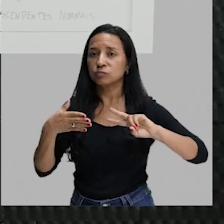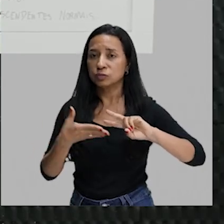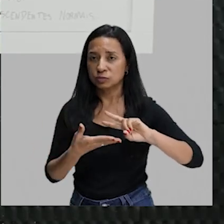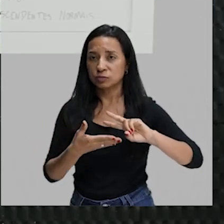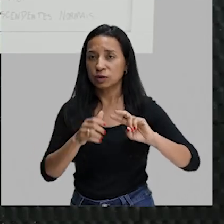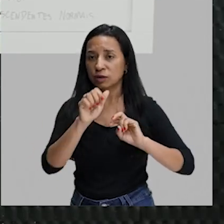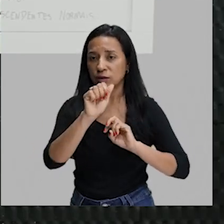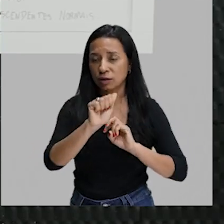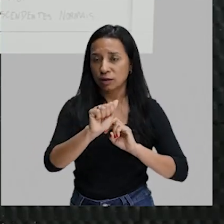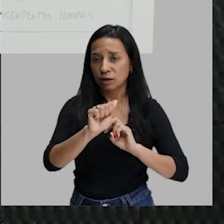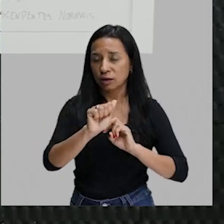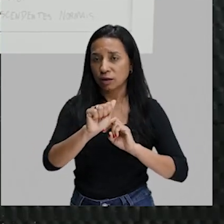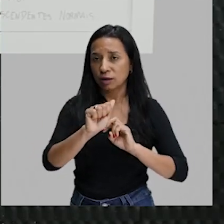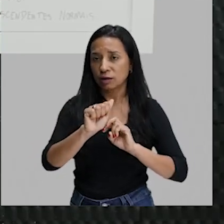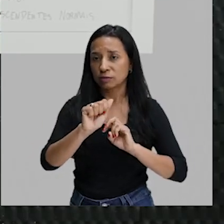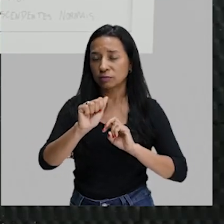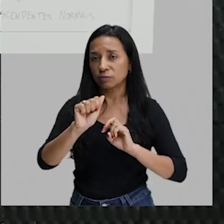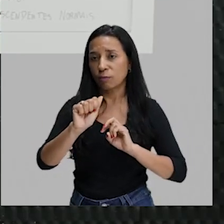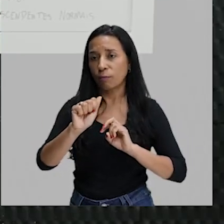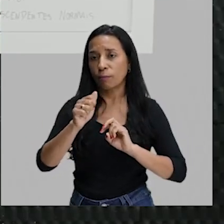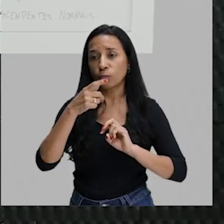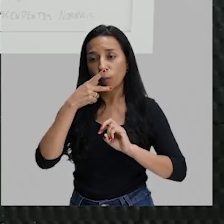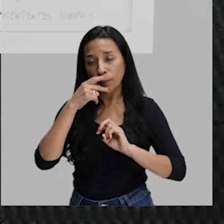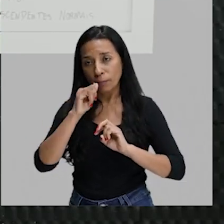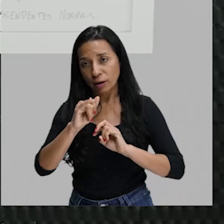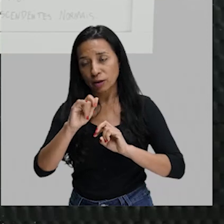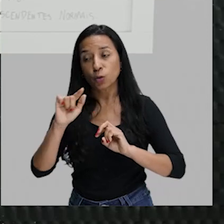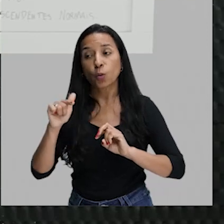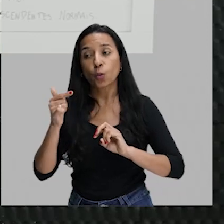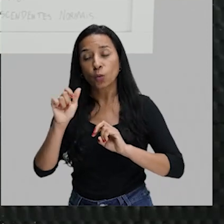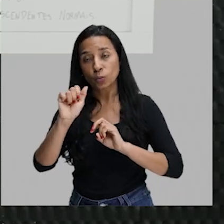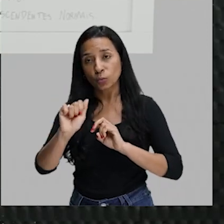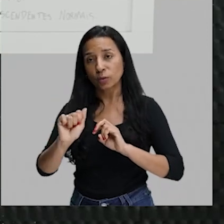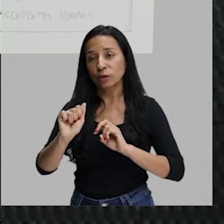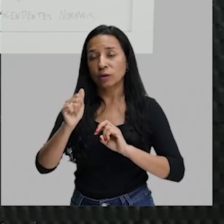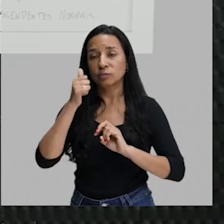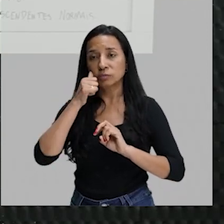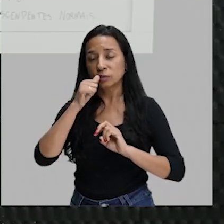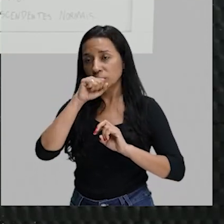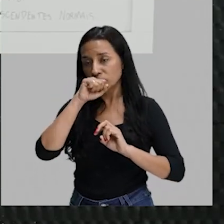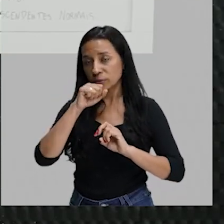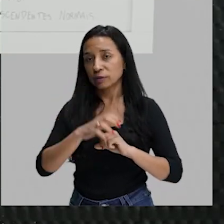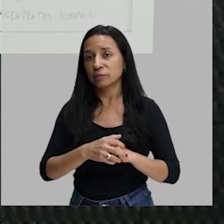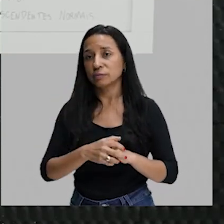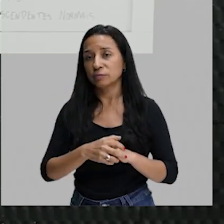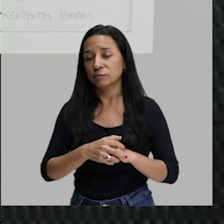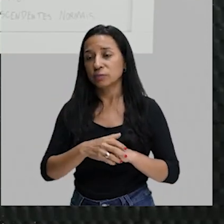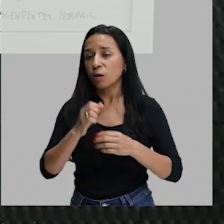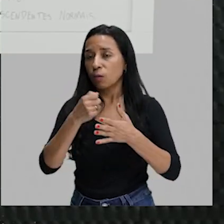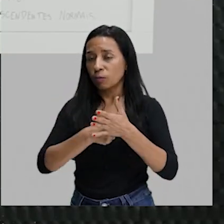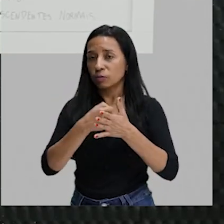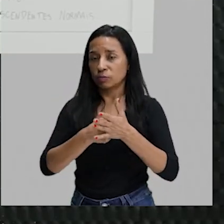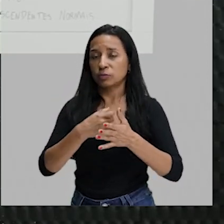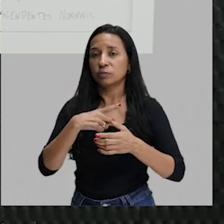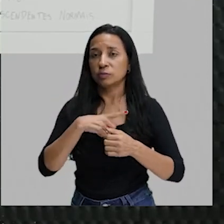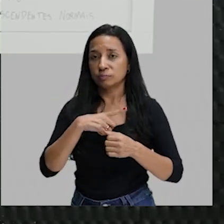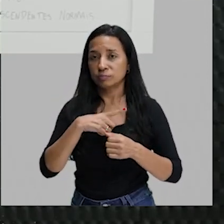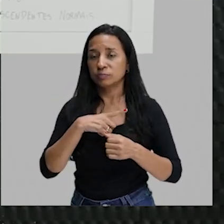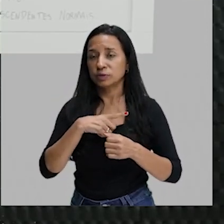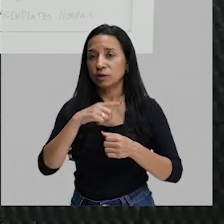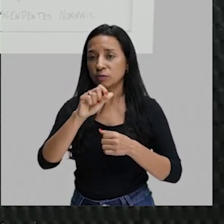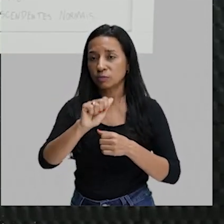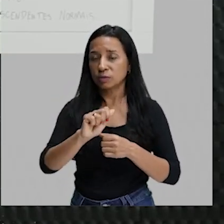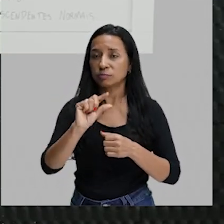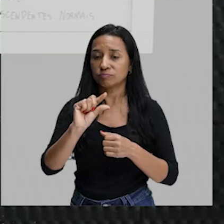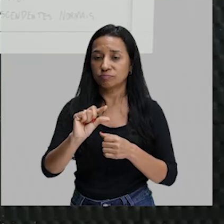vem do pai e o outro azinho vem da mãe. Então, obrigatoriamente, os pais têm que ter o quê? O azinho